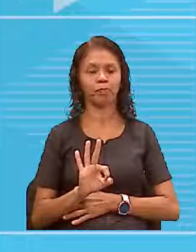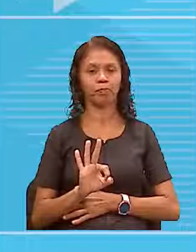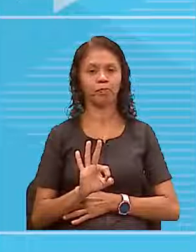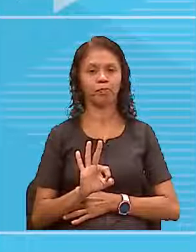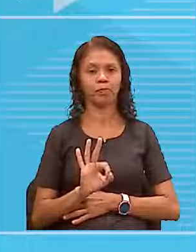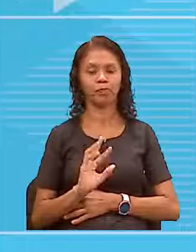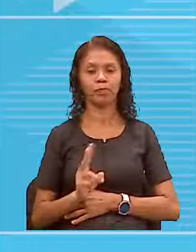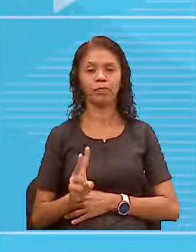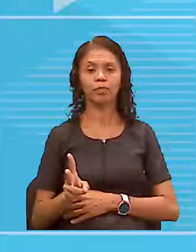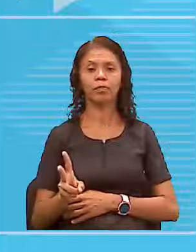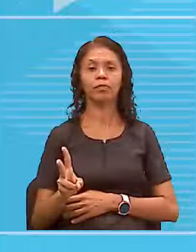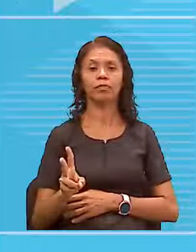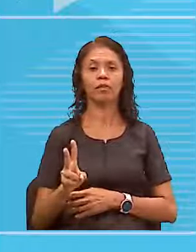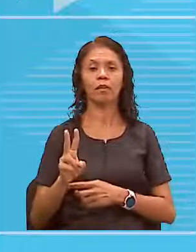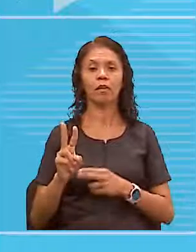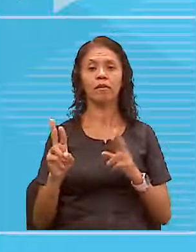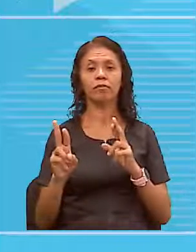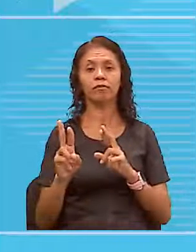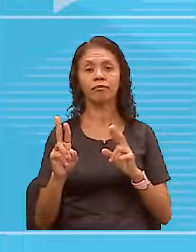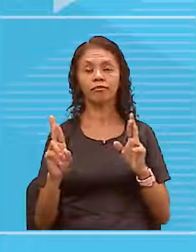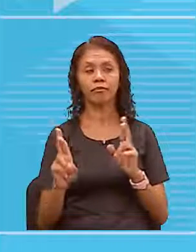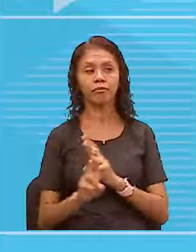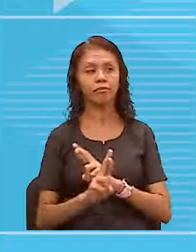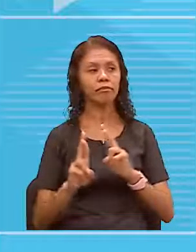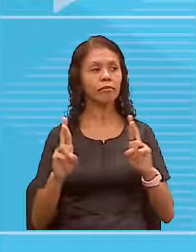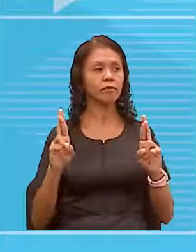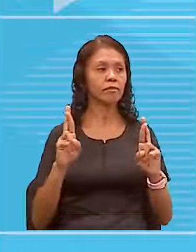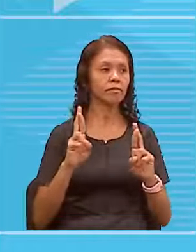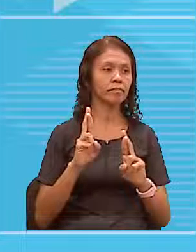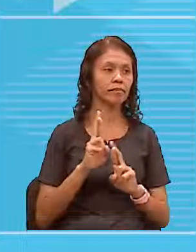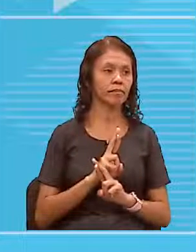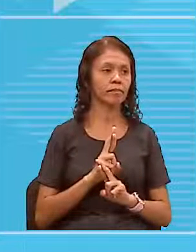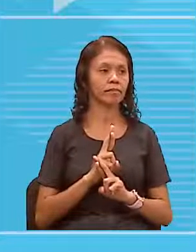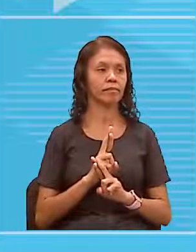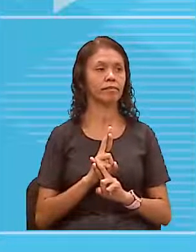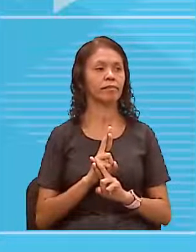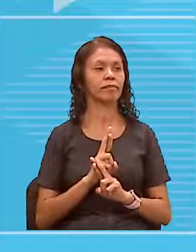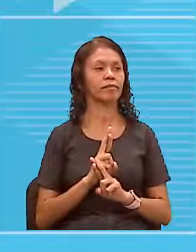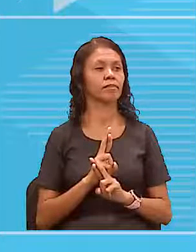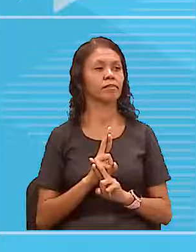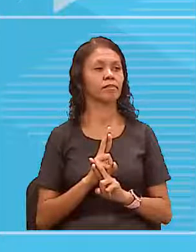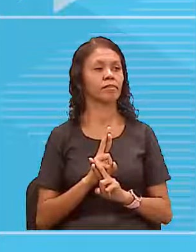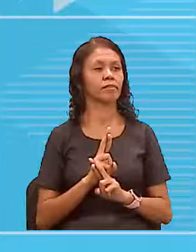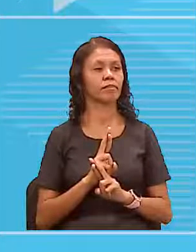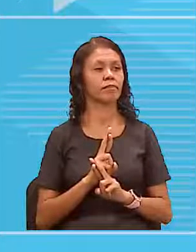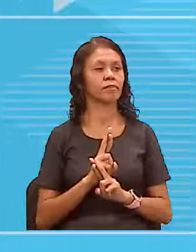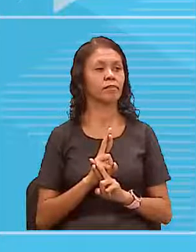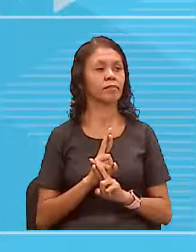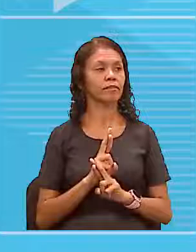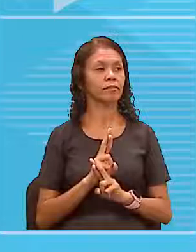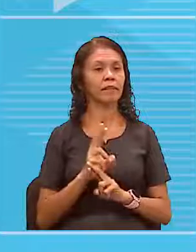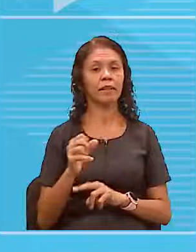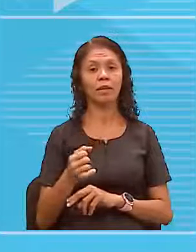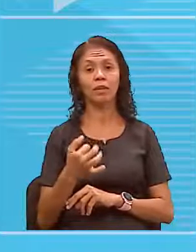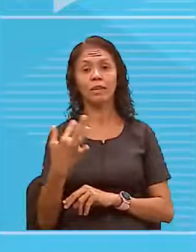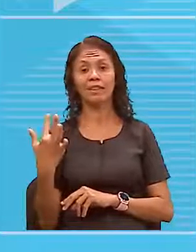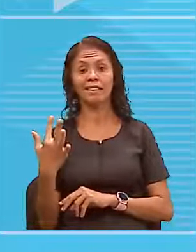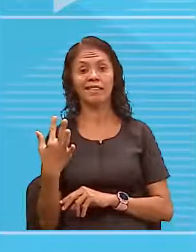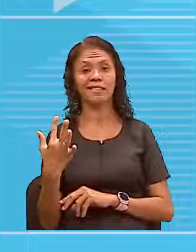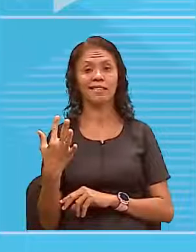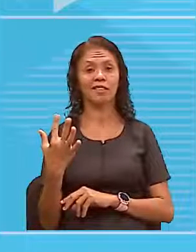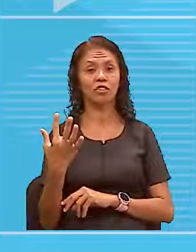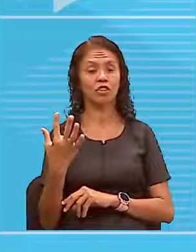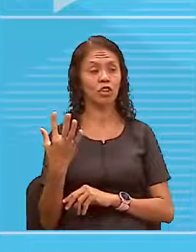qual a frequência relativa, como a pergunta dele fez aí, a frequência relativa do número de notas